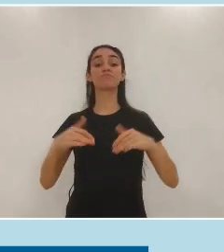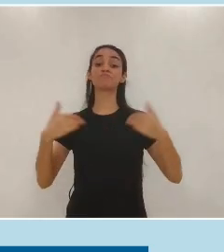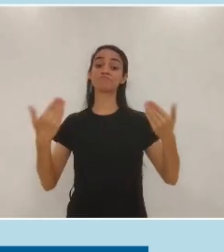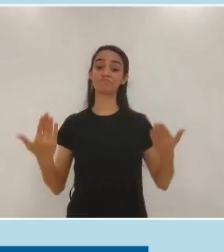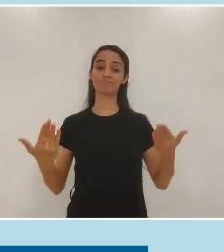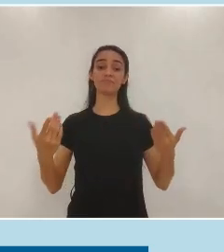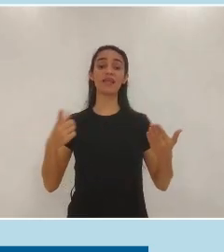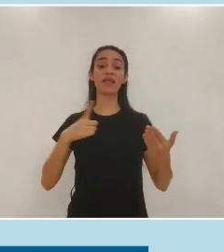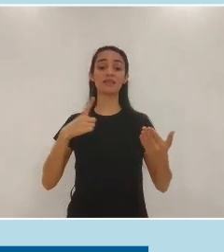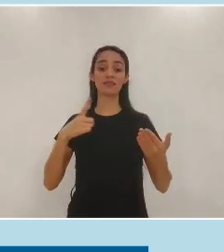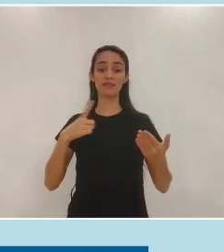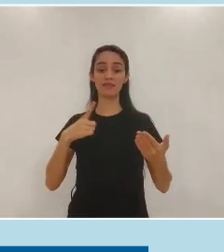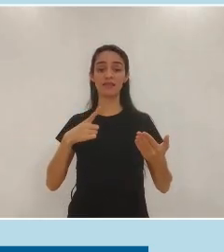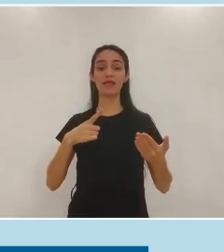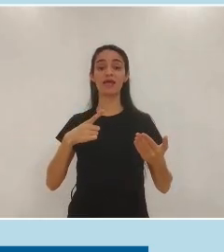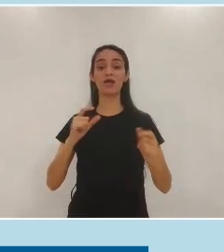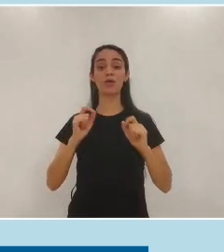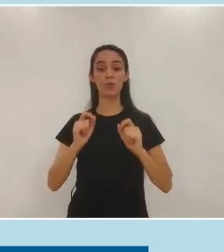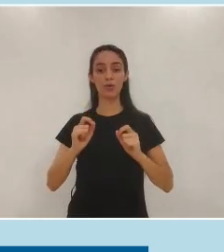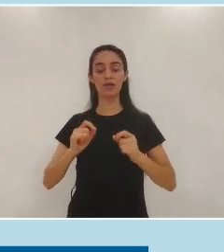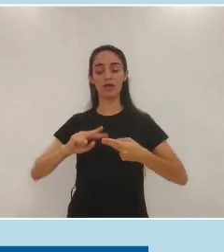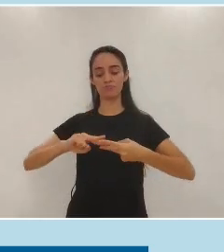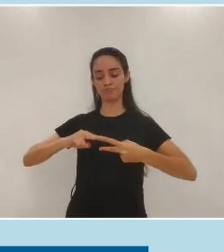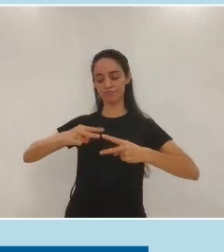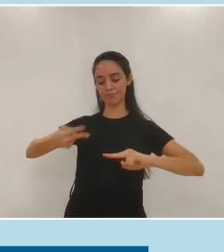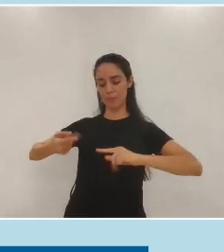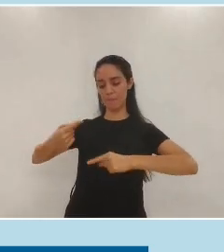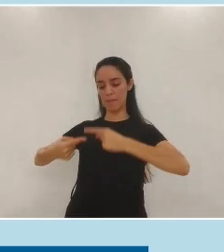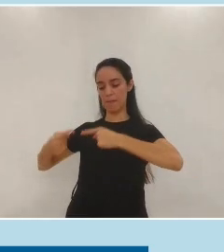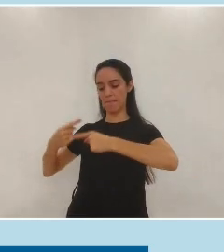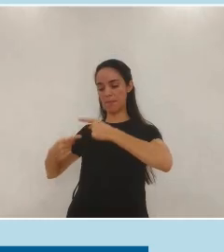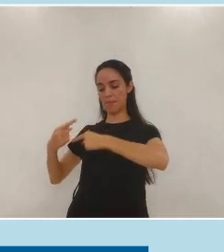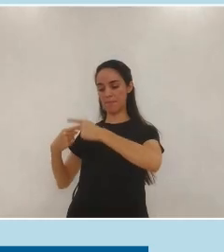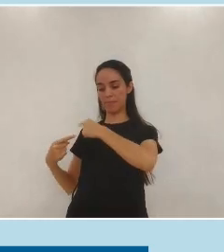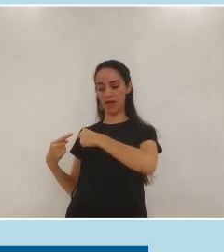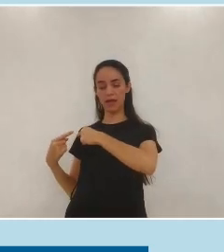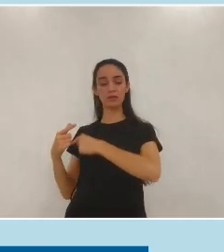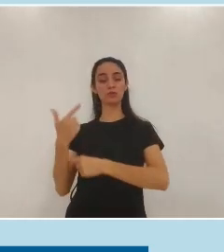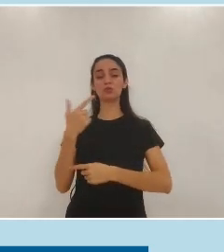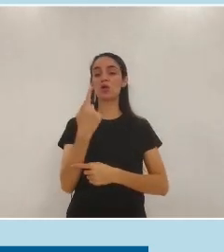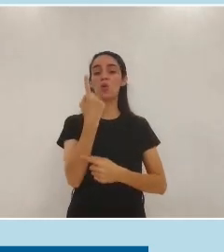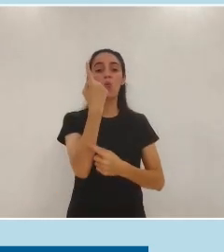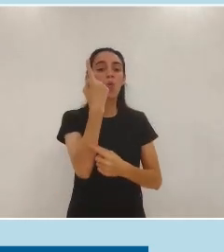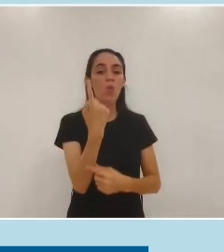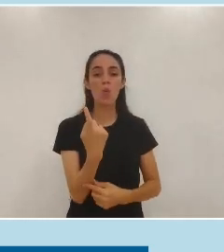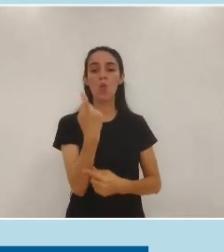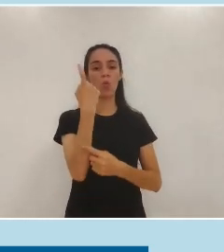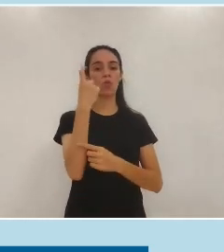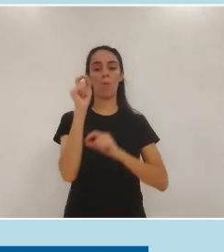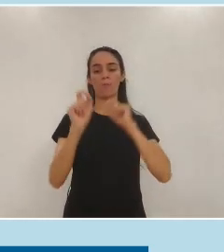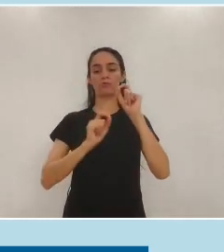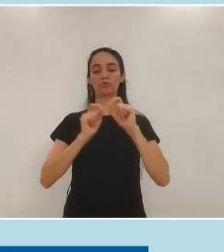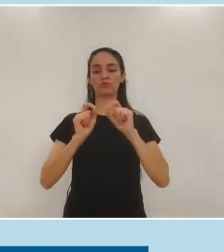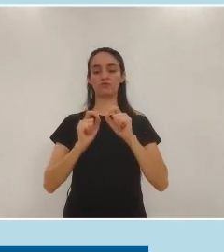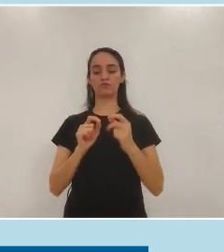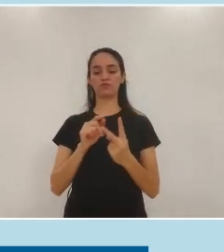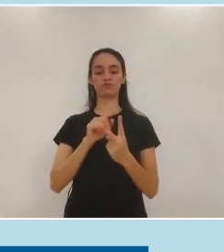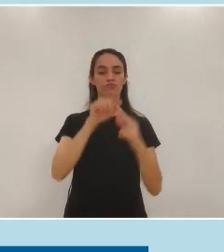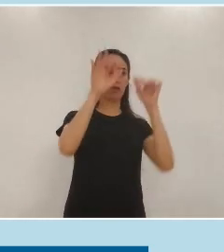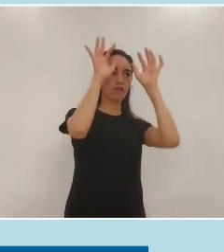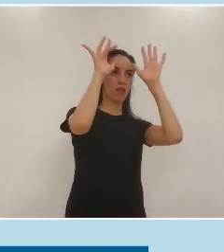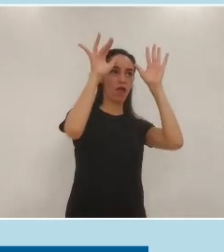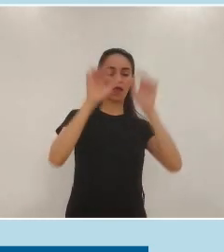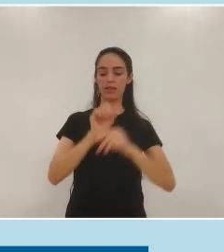forte componente hereditário. Não existe um único fator para os dois, mas existe um conjunto